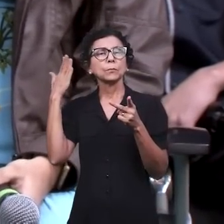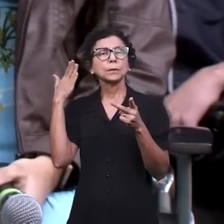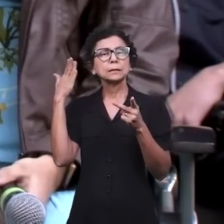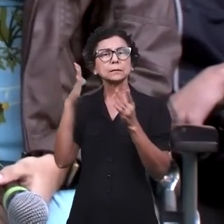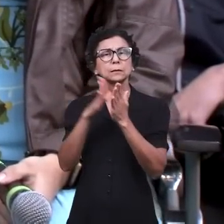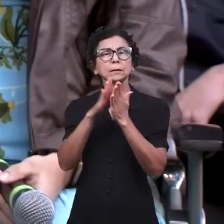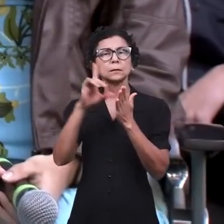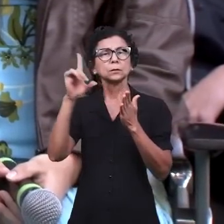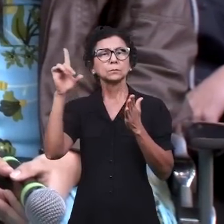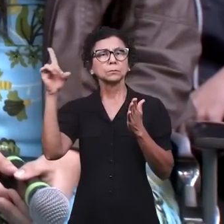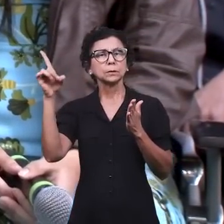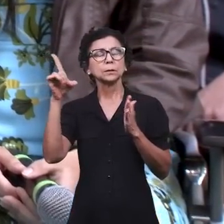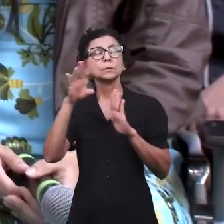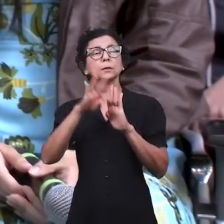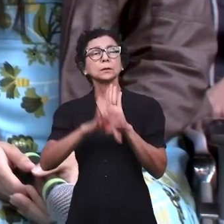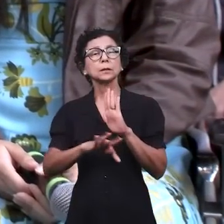palavra,